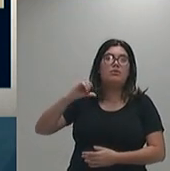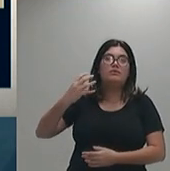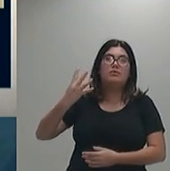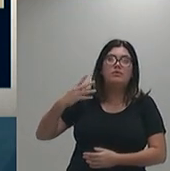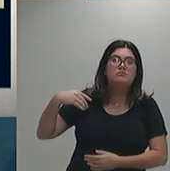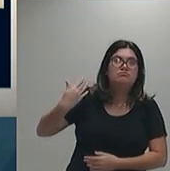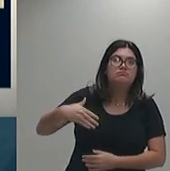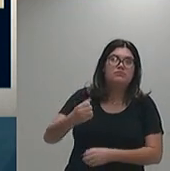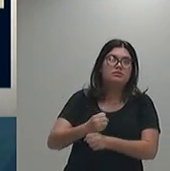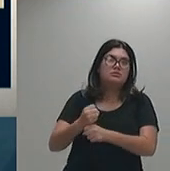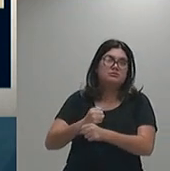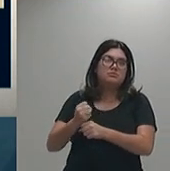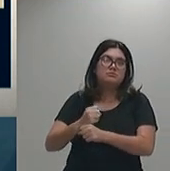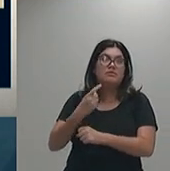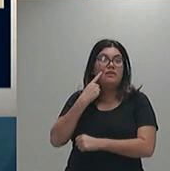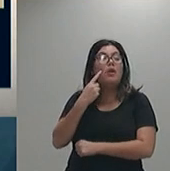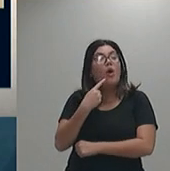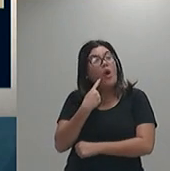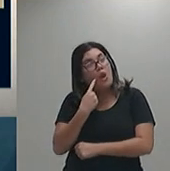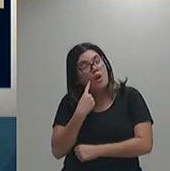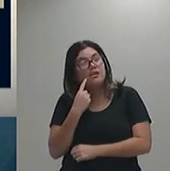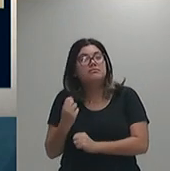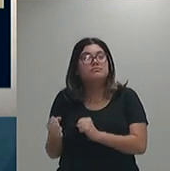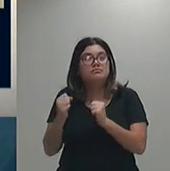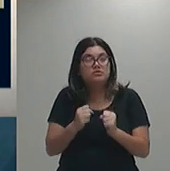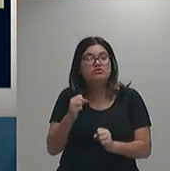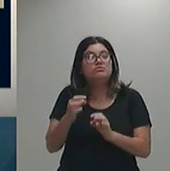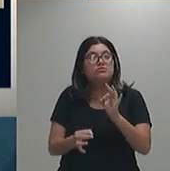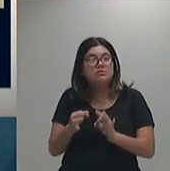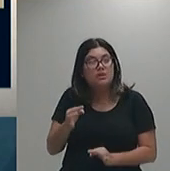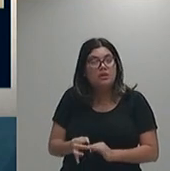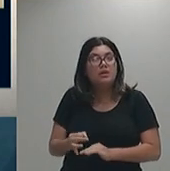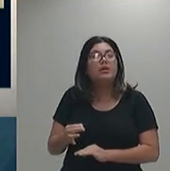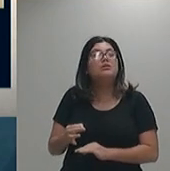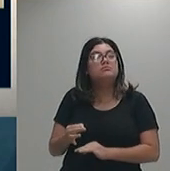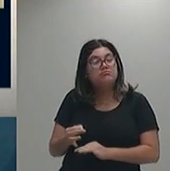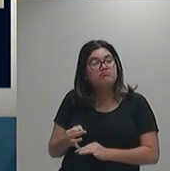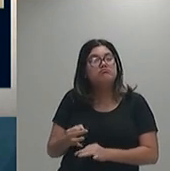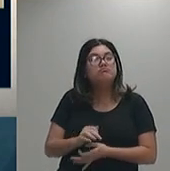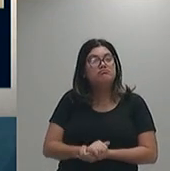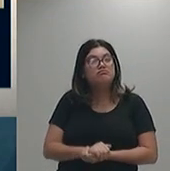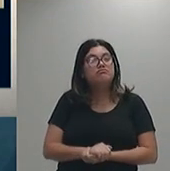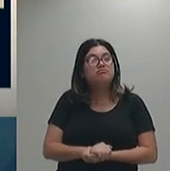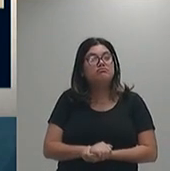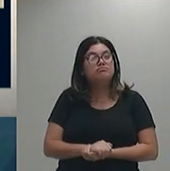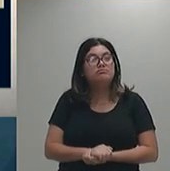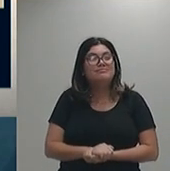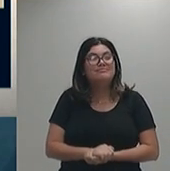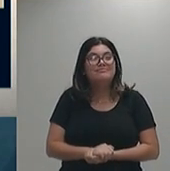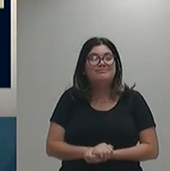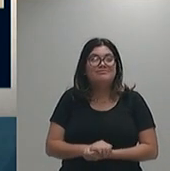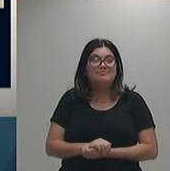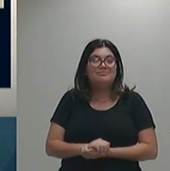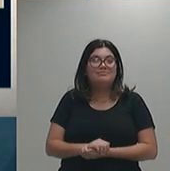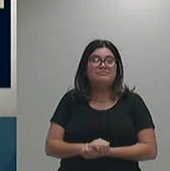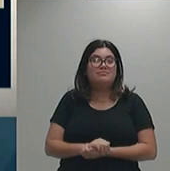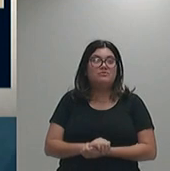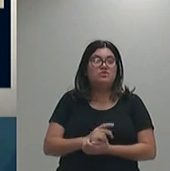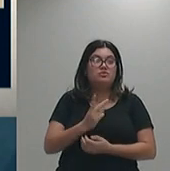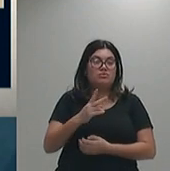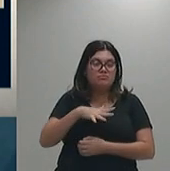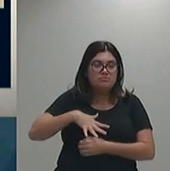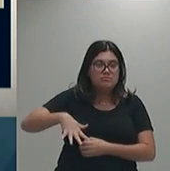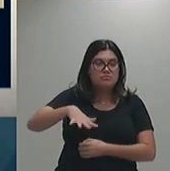Olha o poder judiciário olhando aqui a porque nada é para os dois painéis arbitrais